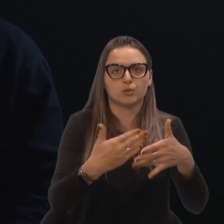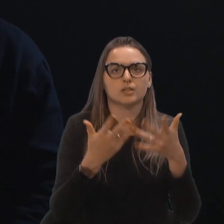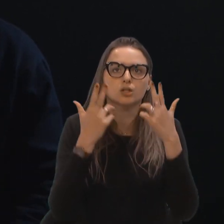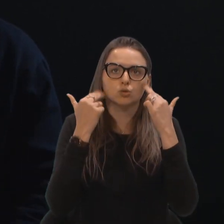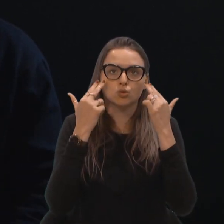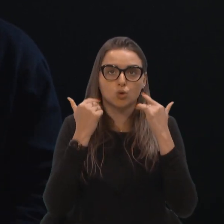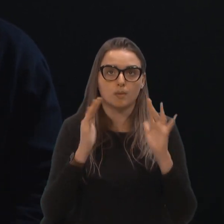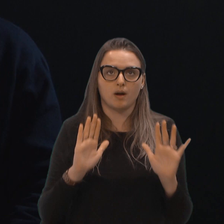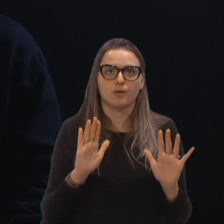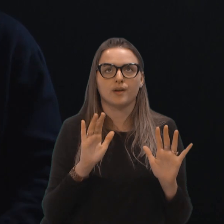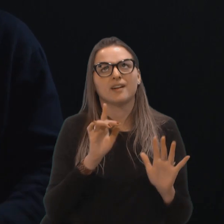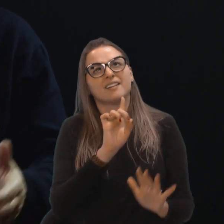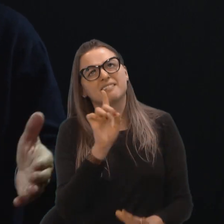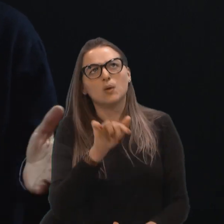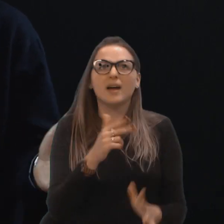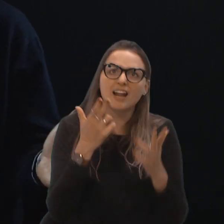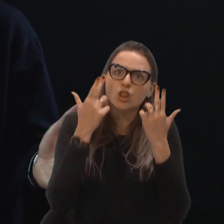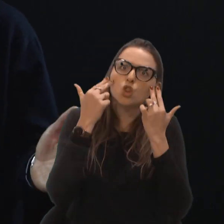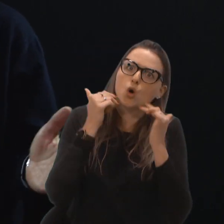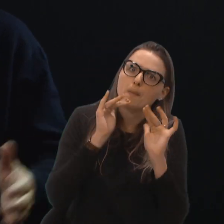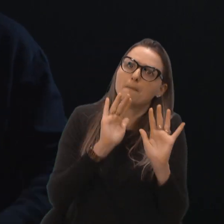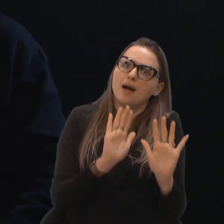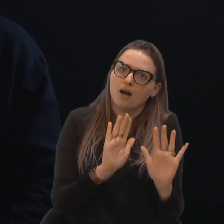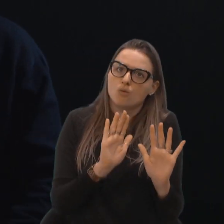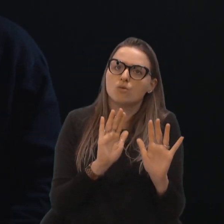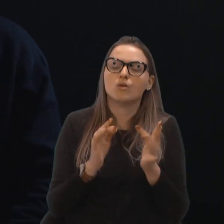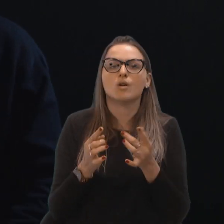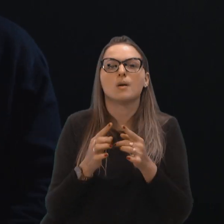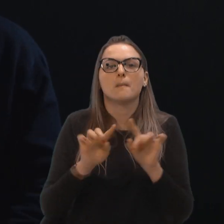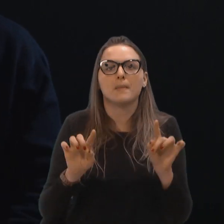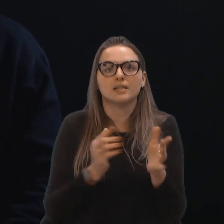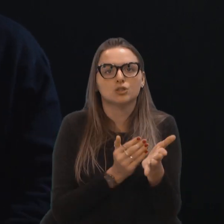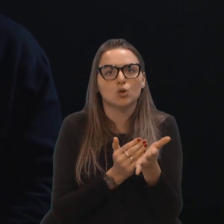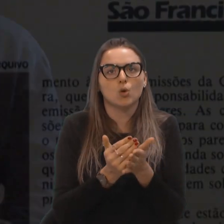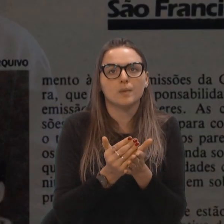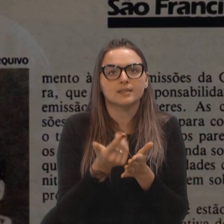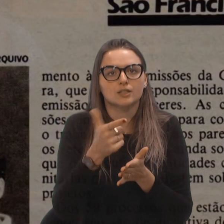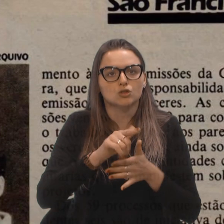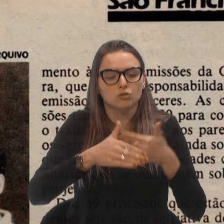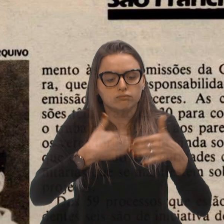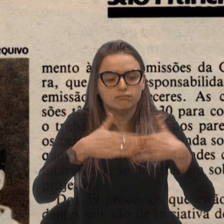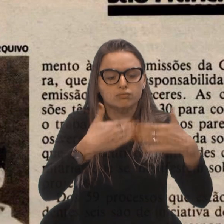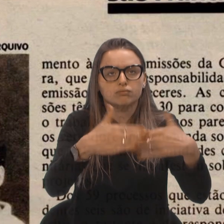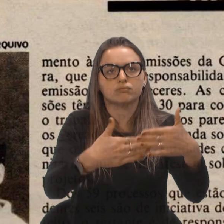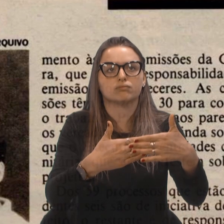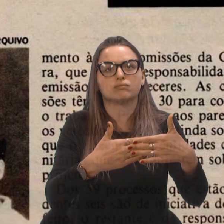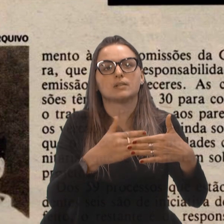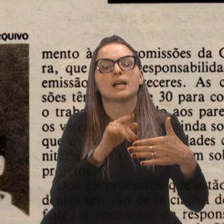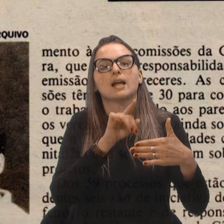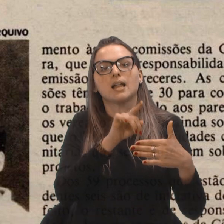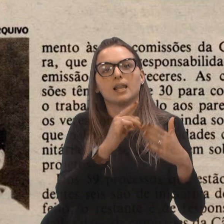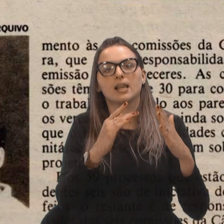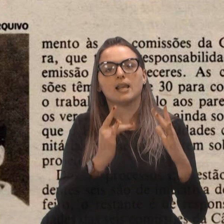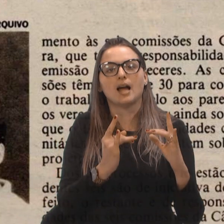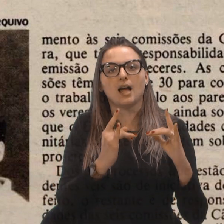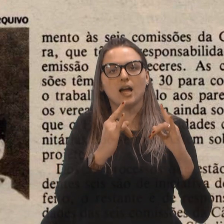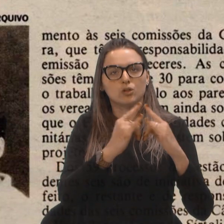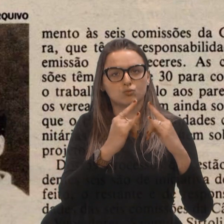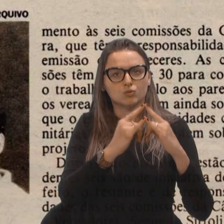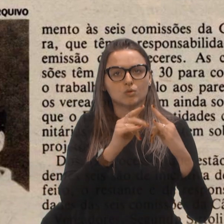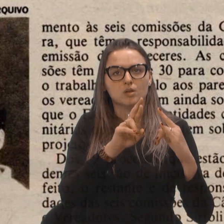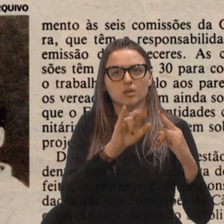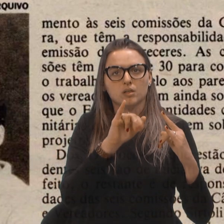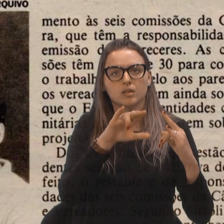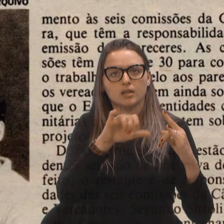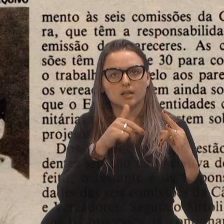normal, né? Nem dá para falar de normal, mas recomeçar um funcionamento lá no Rincão da Lealdade,